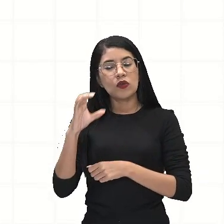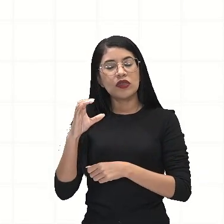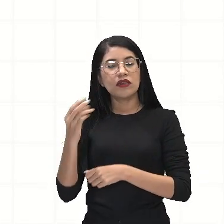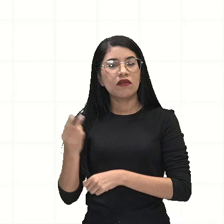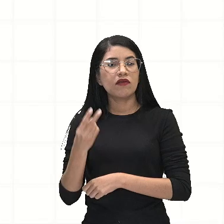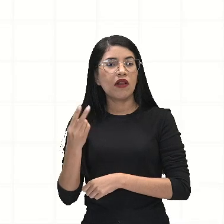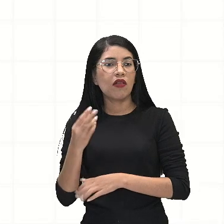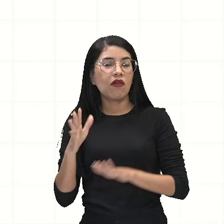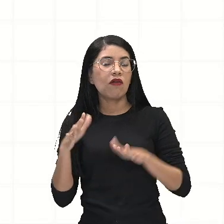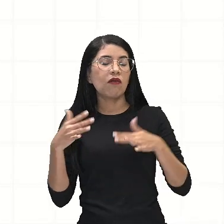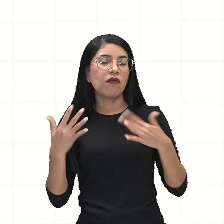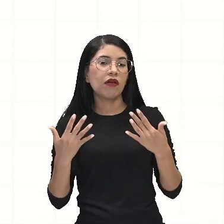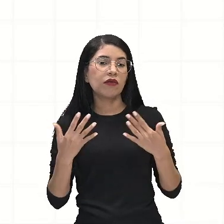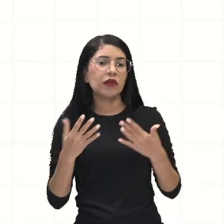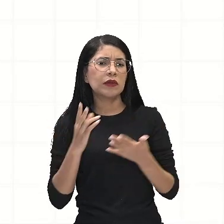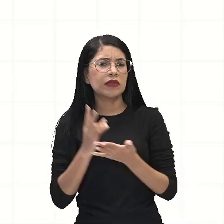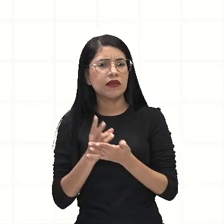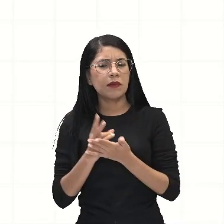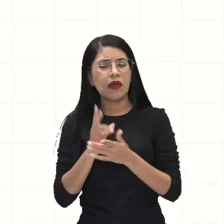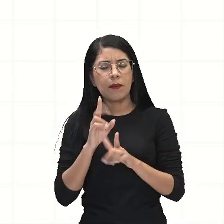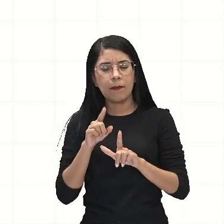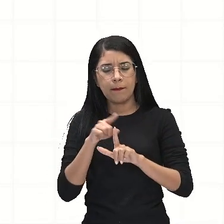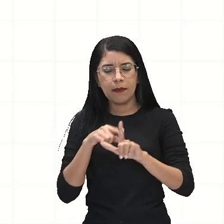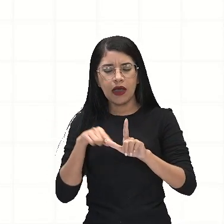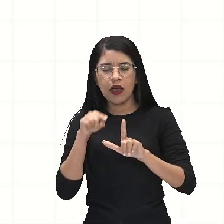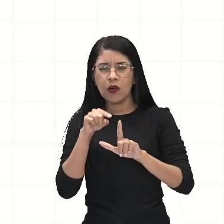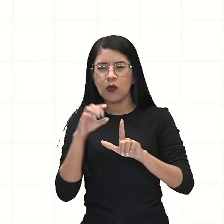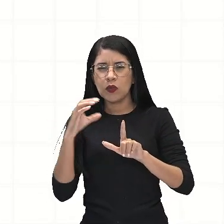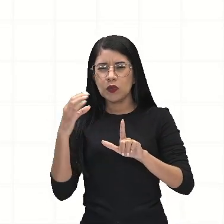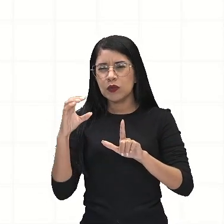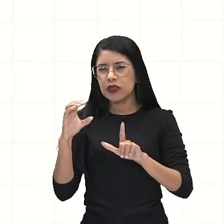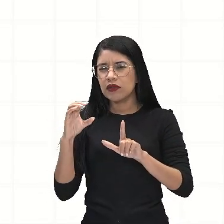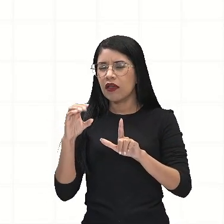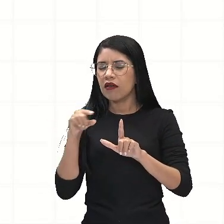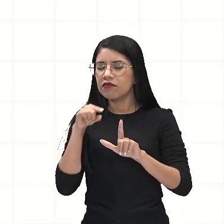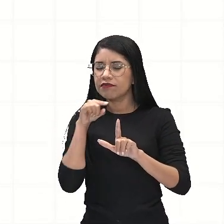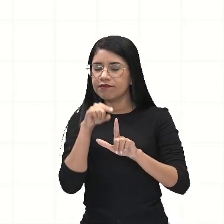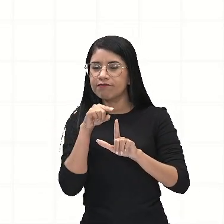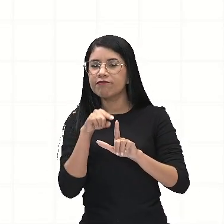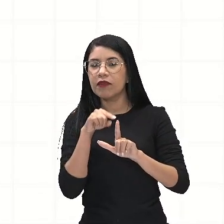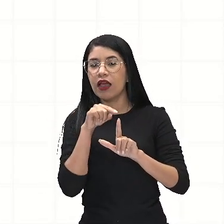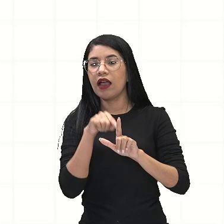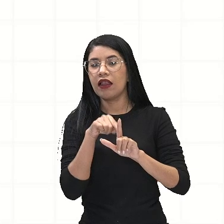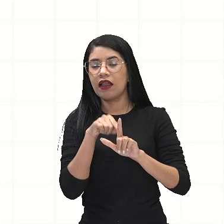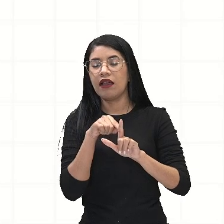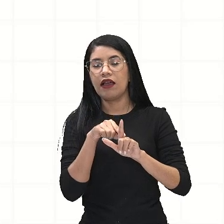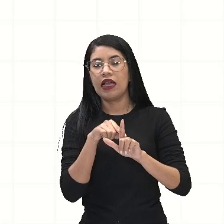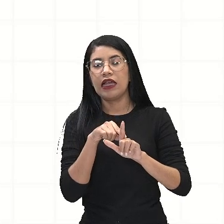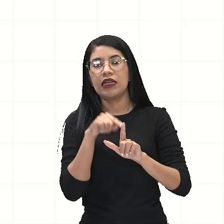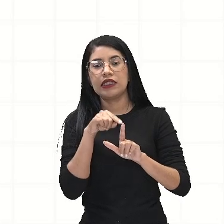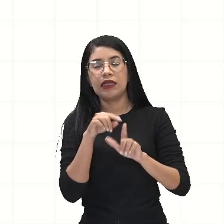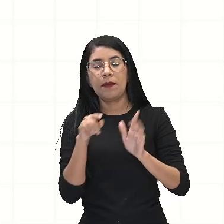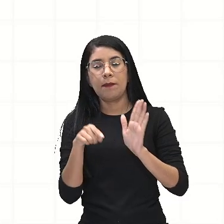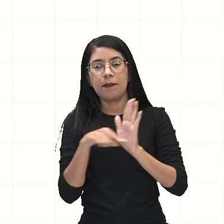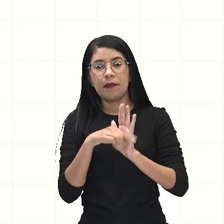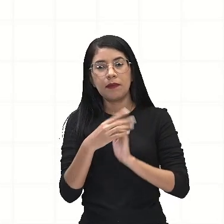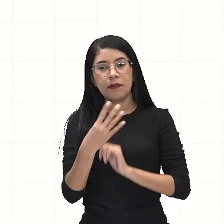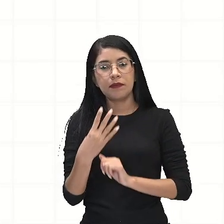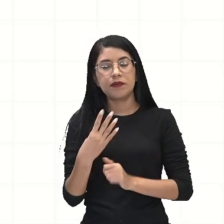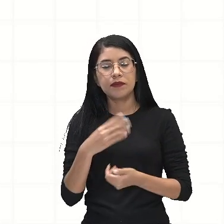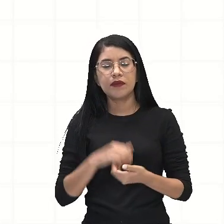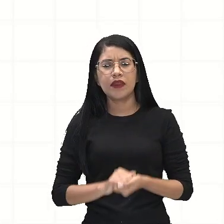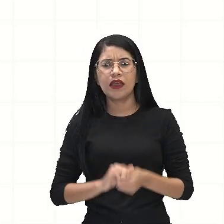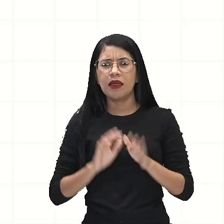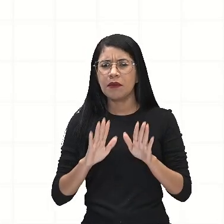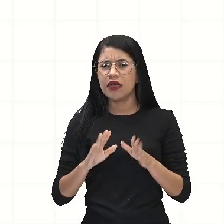bom? Então, olhou para o C, eu já sei onde vai cortar o eixo Y, que nesse caso vai cortar no ponto menos 4. Professor, mas